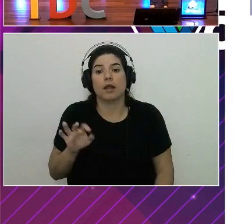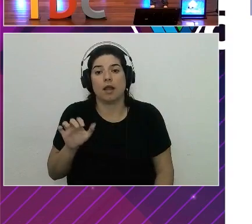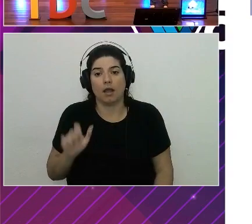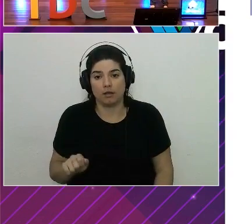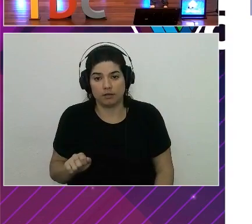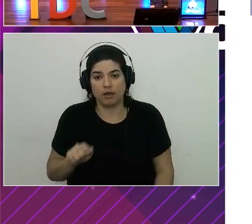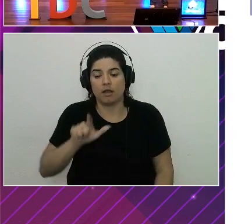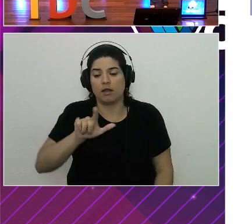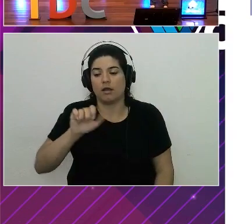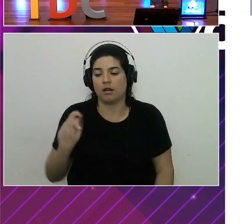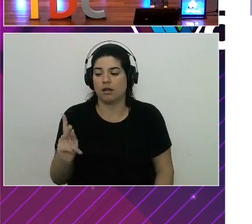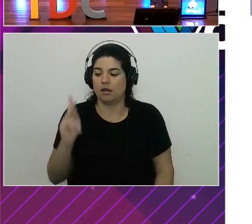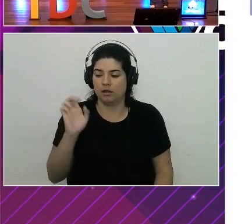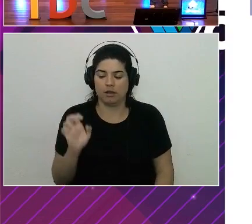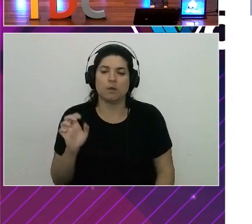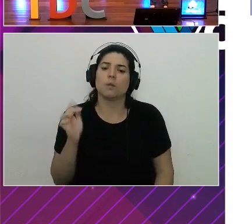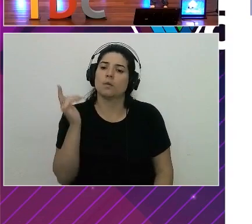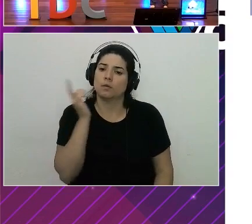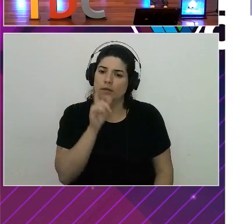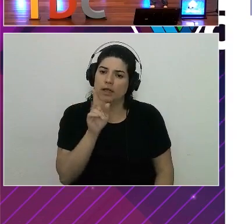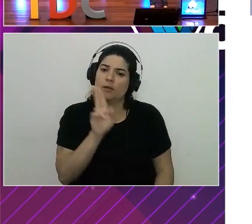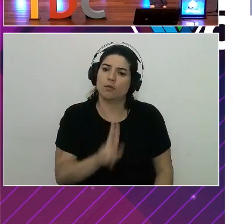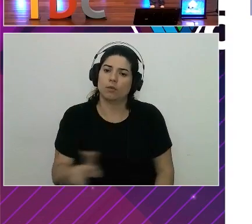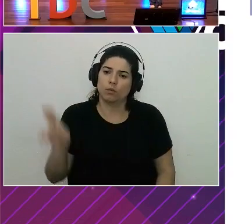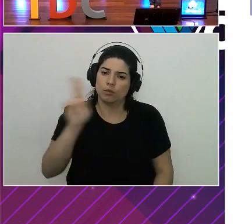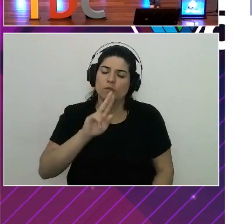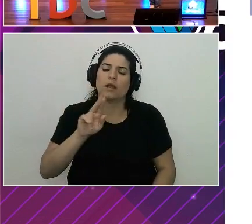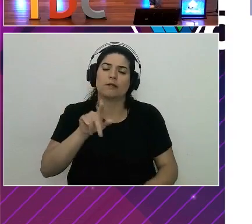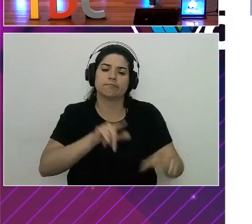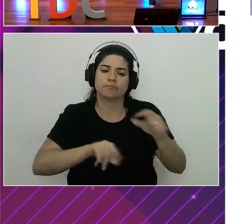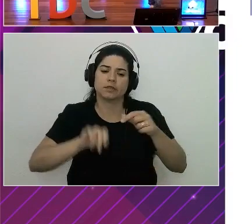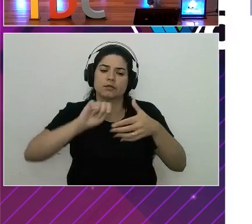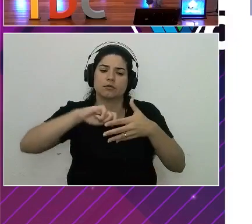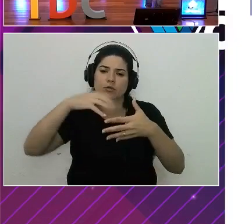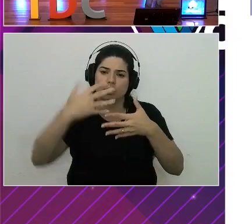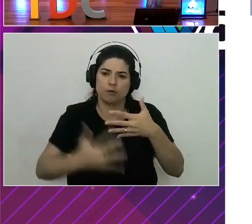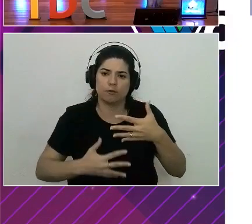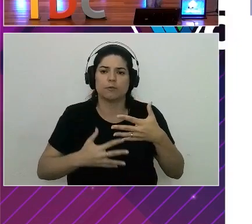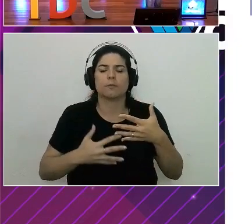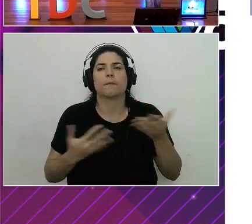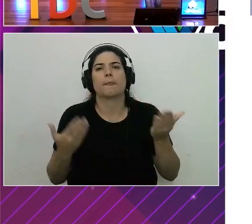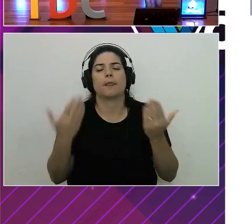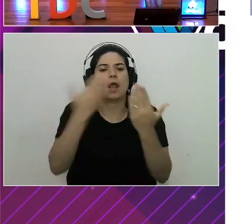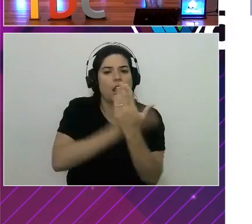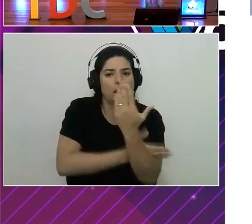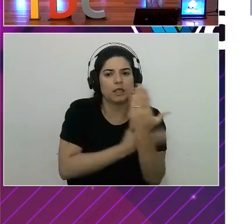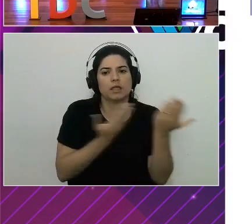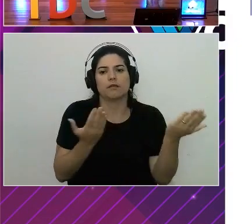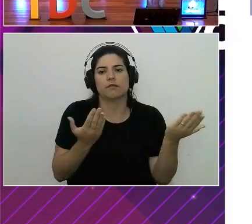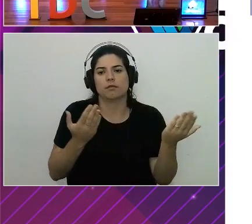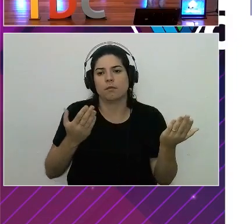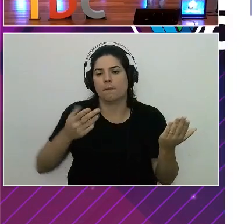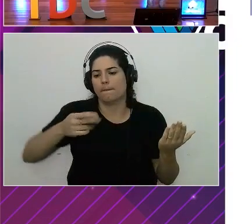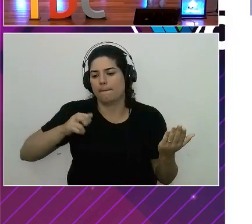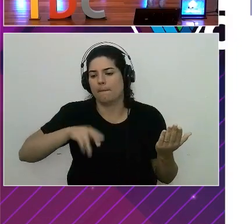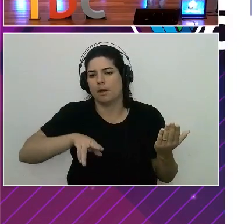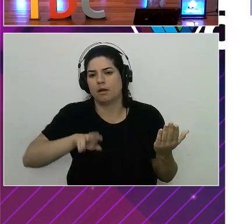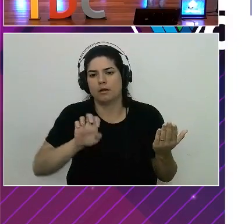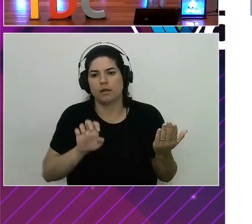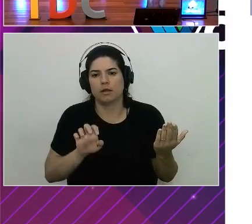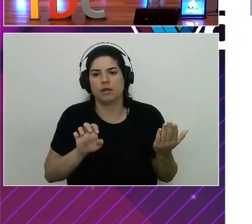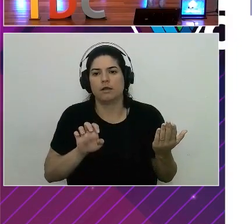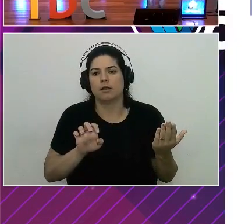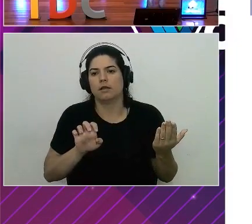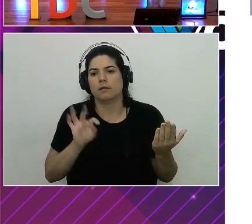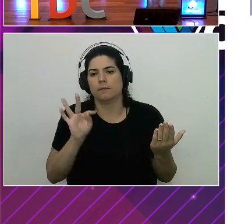ler direto conteúdos de arquivos CSV, arquivos Parquet, ou arquivos diretos que venham do Redshift